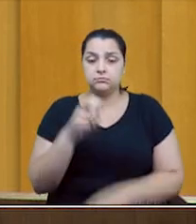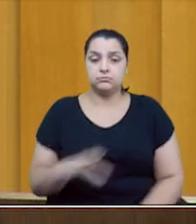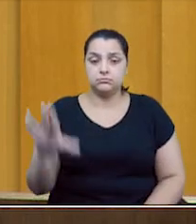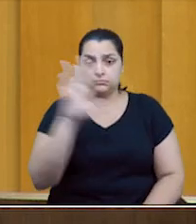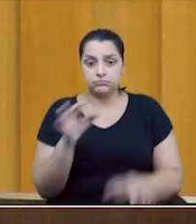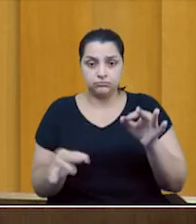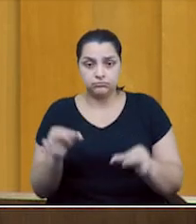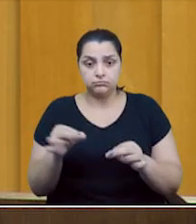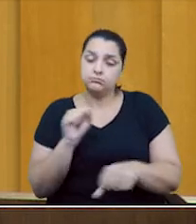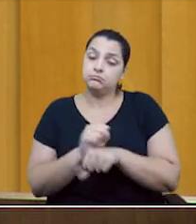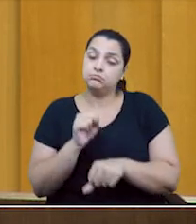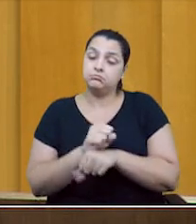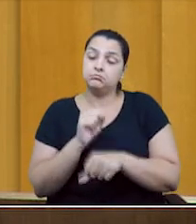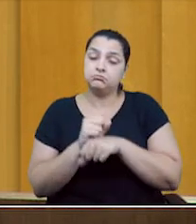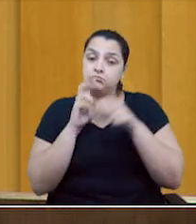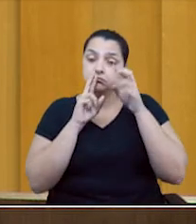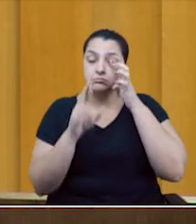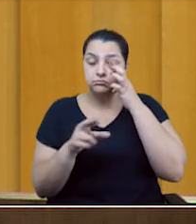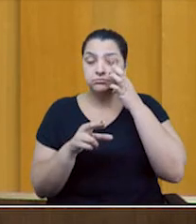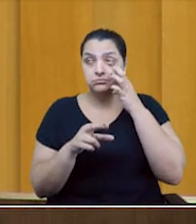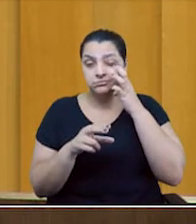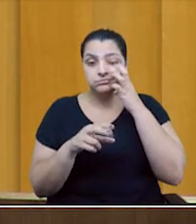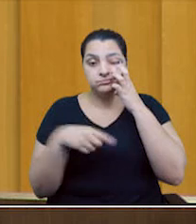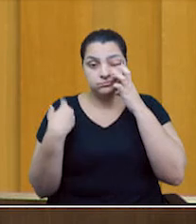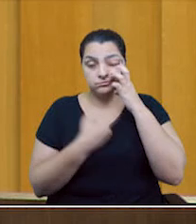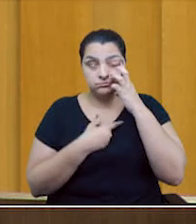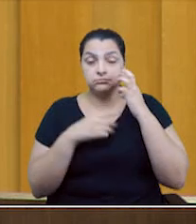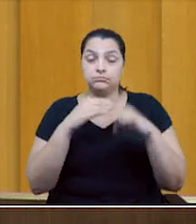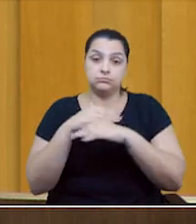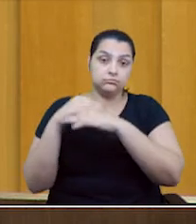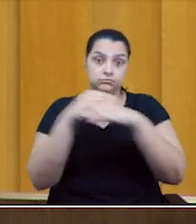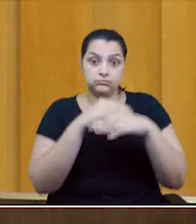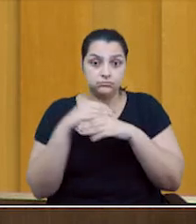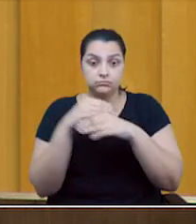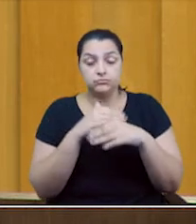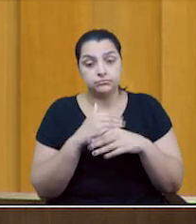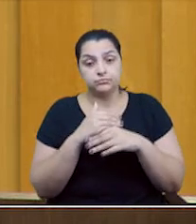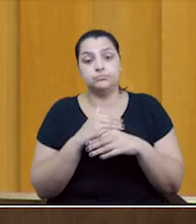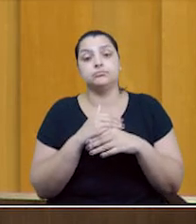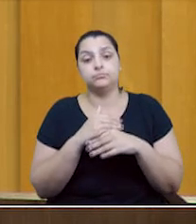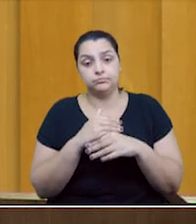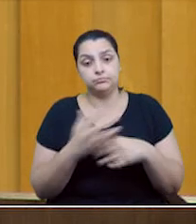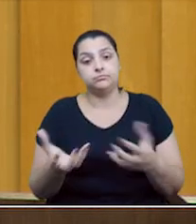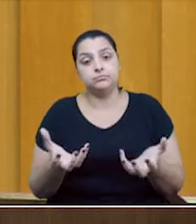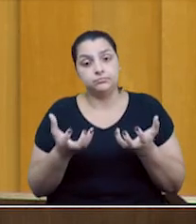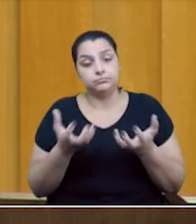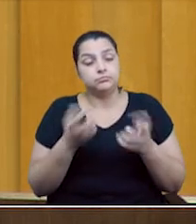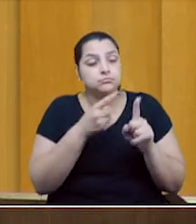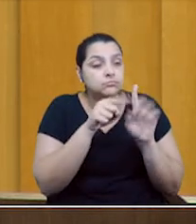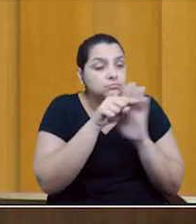no aguardo de deliberação para que a gente possa padronizar. Por óbvio, realizamos um diagnóstico no país